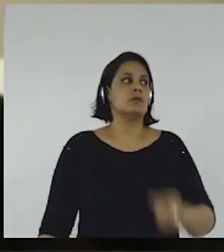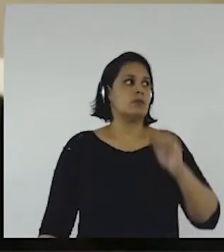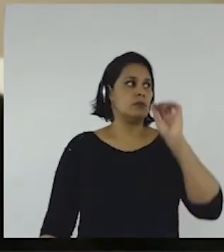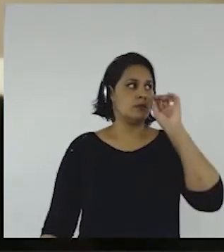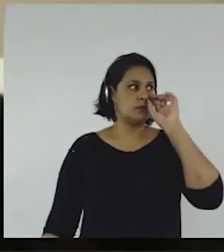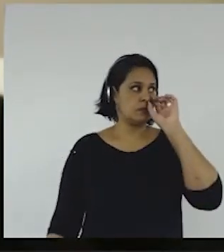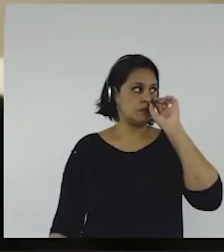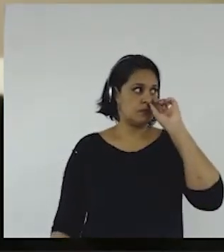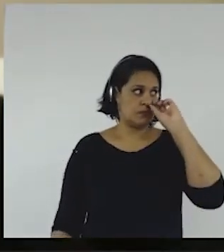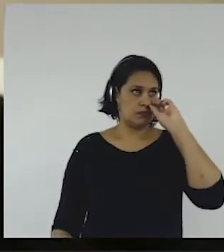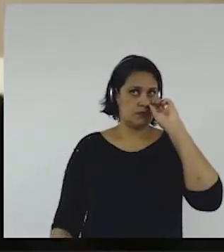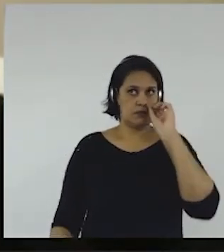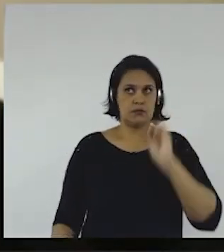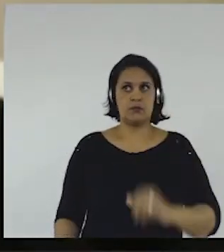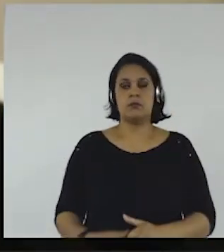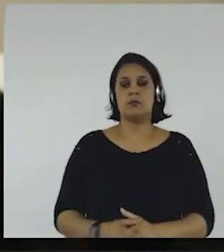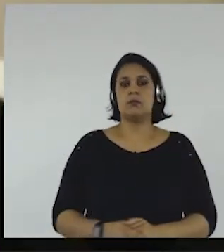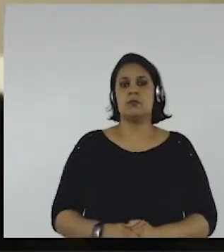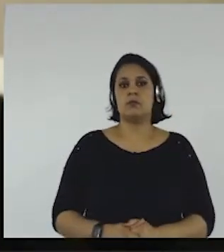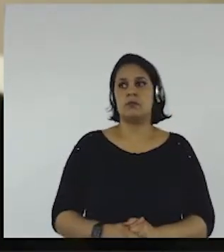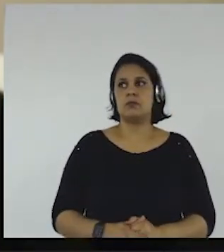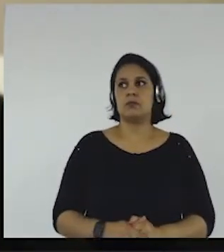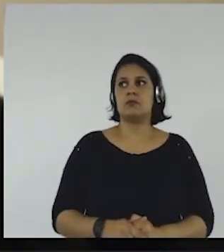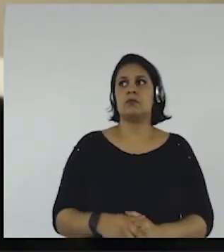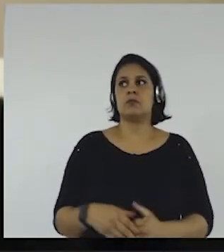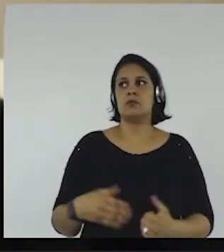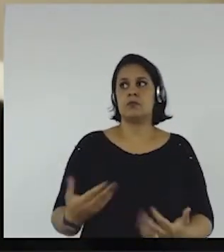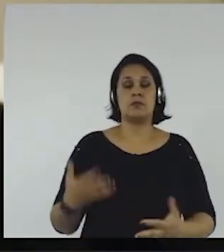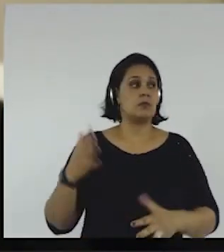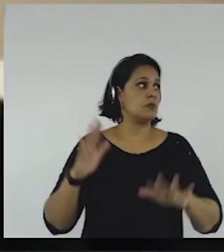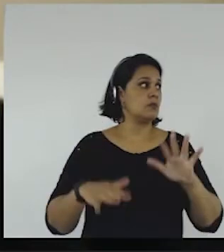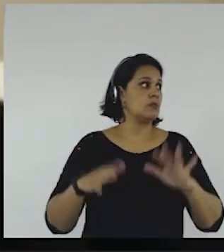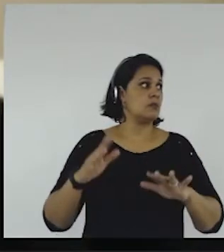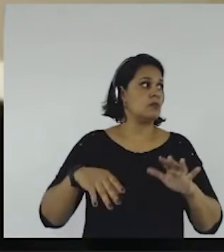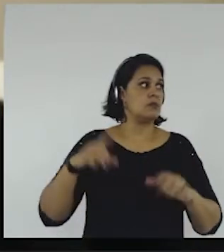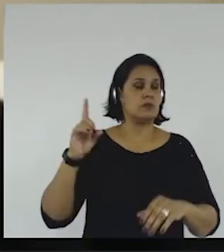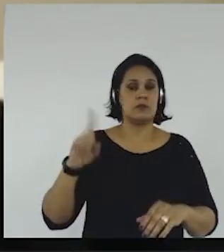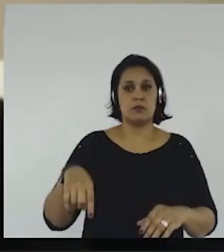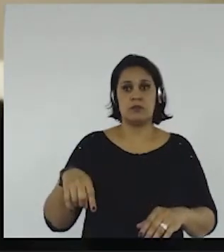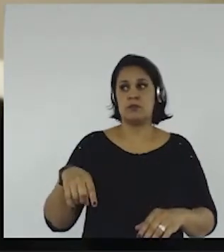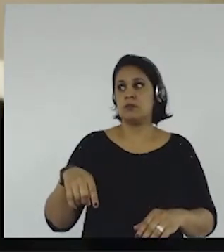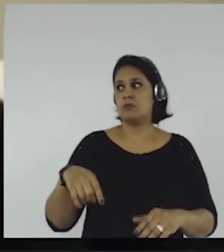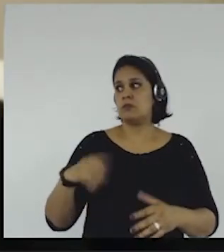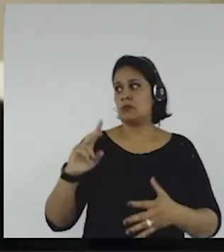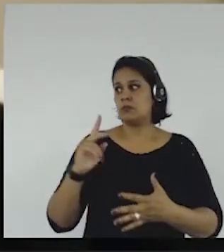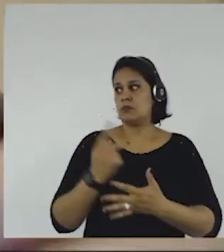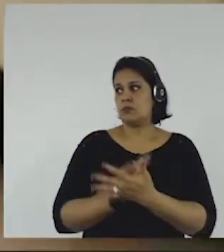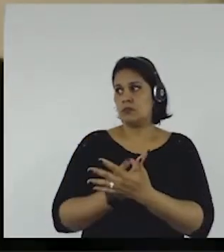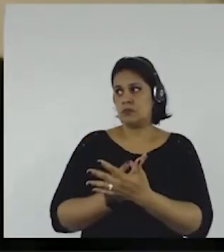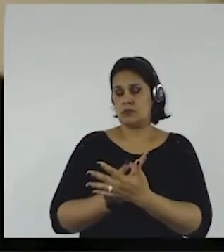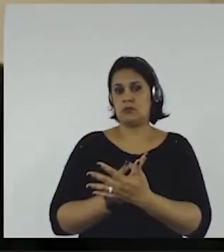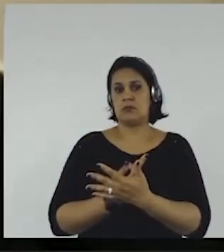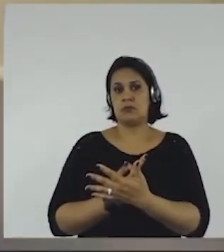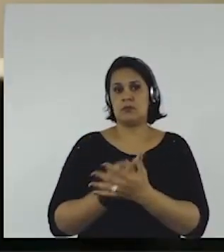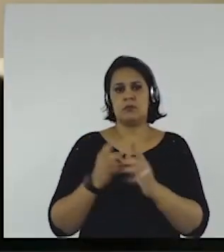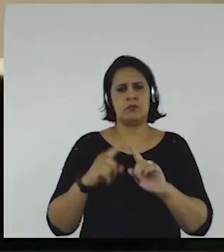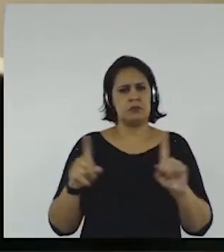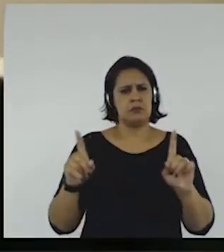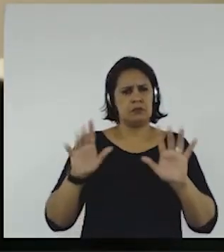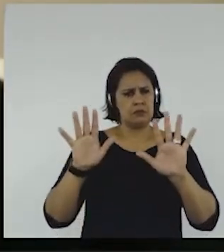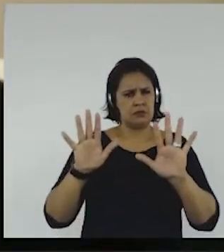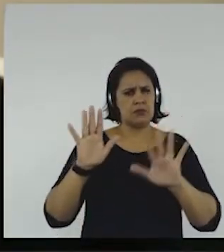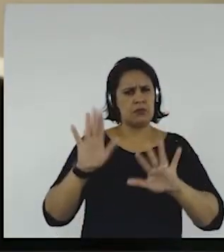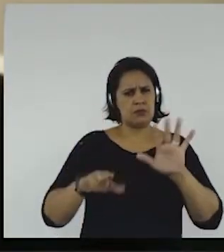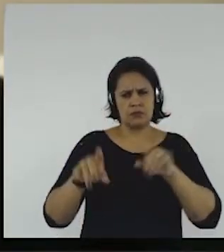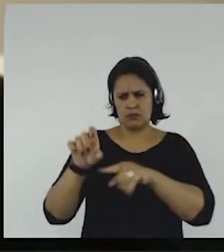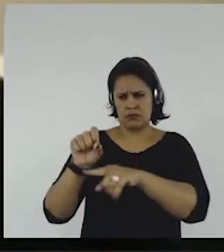Essa talvez seja a primeira parte histórica da figura de Capanema. Mas alguém diria, mas o professor